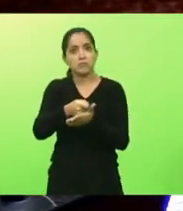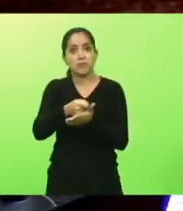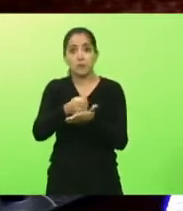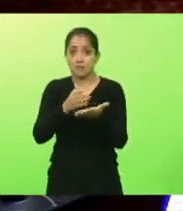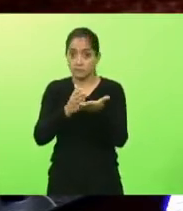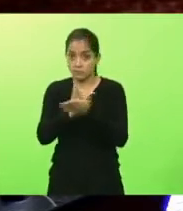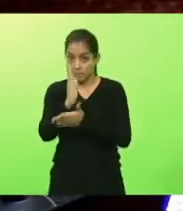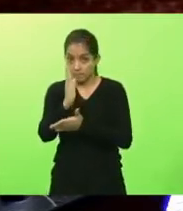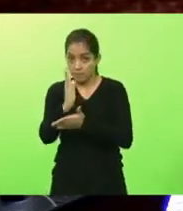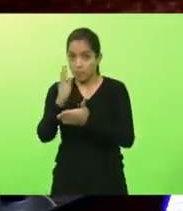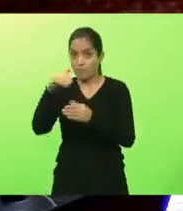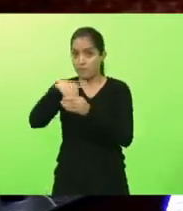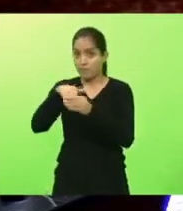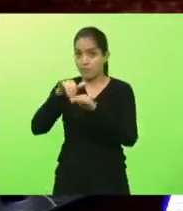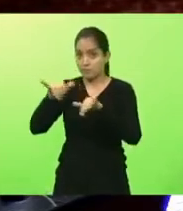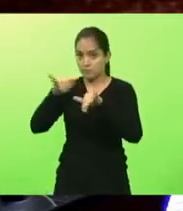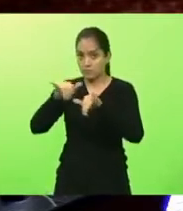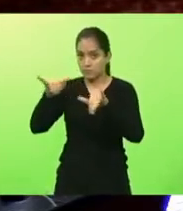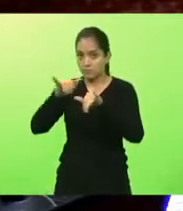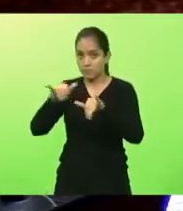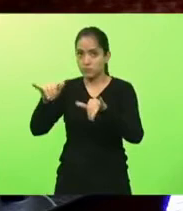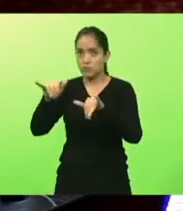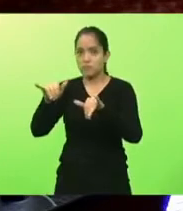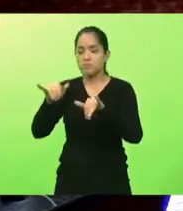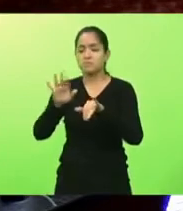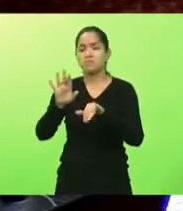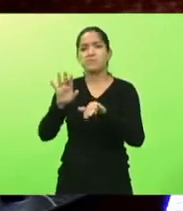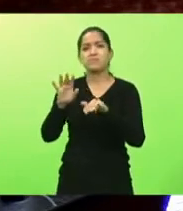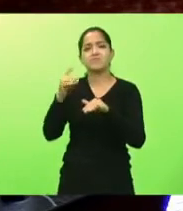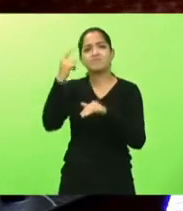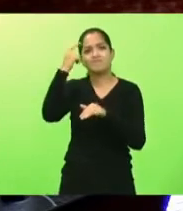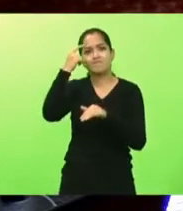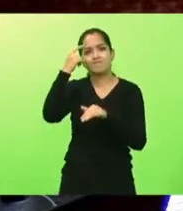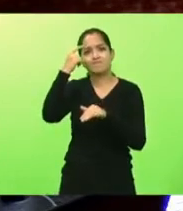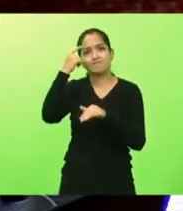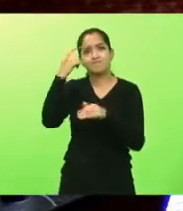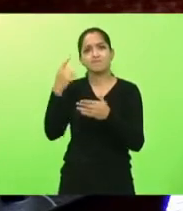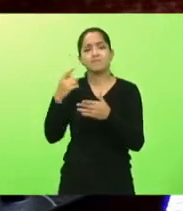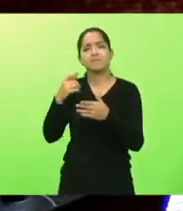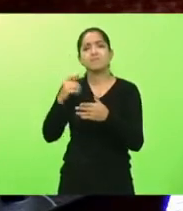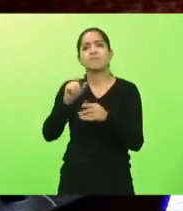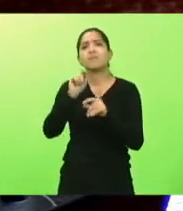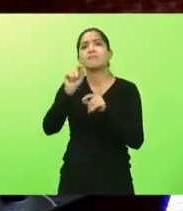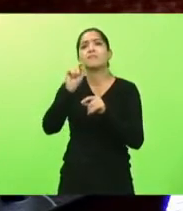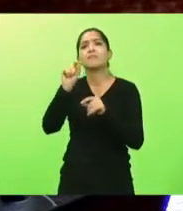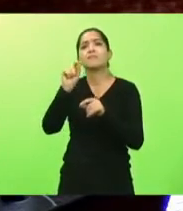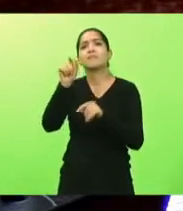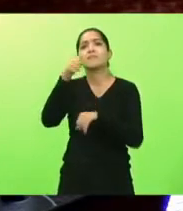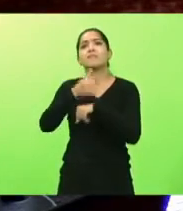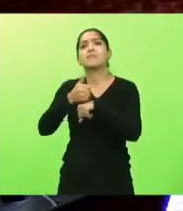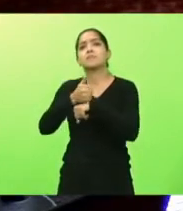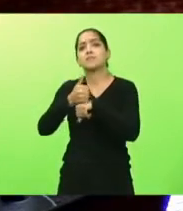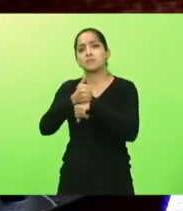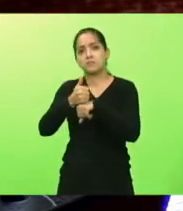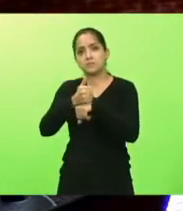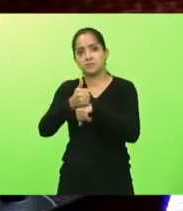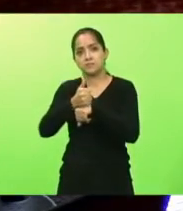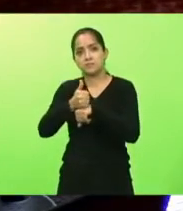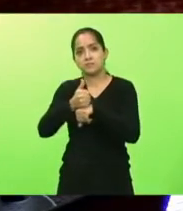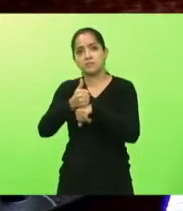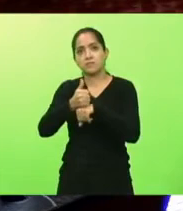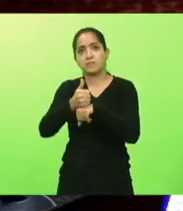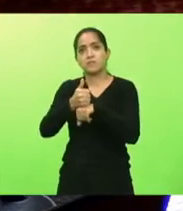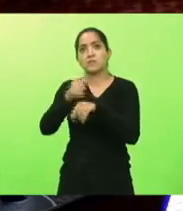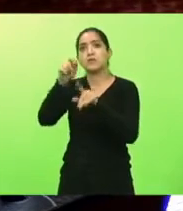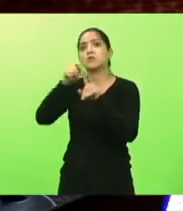eleições para novembro. Já primeiro, eu já me pergunto já, né, quem que é o especialista que disse que em novembro não vai ter mais risco de pandemia